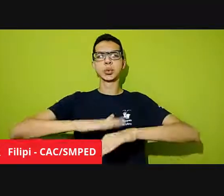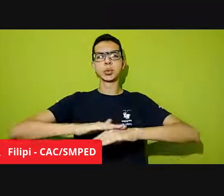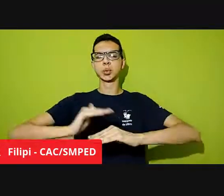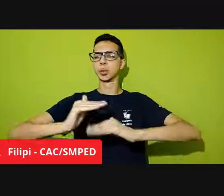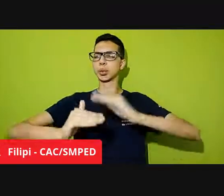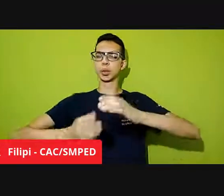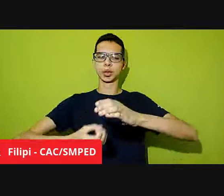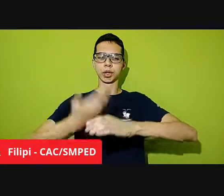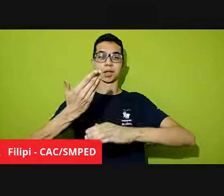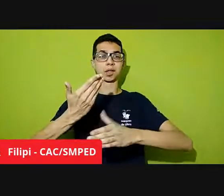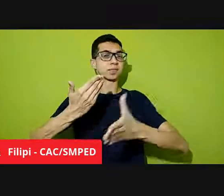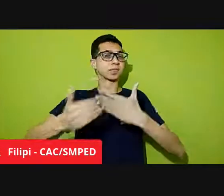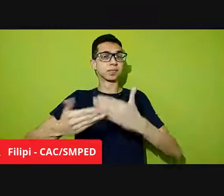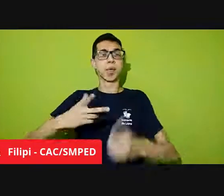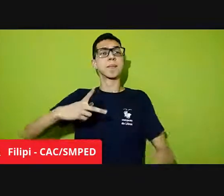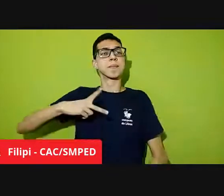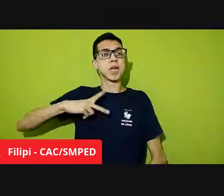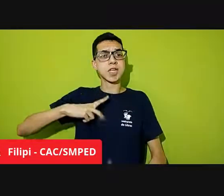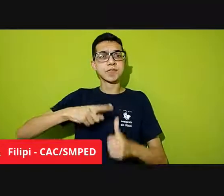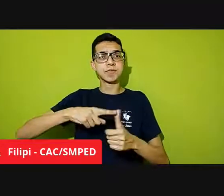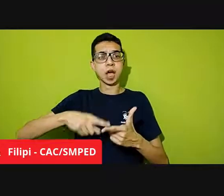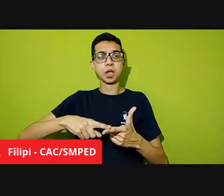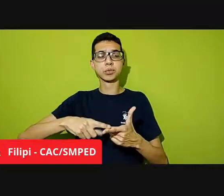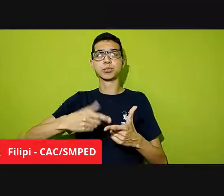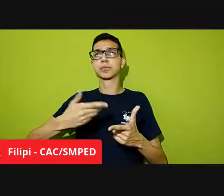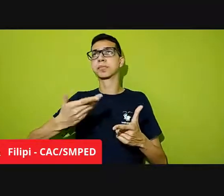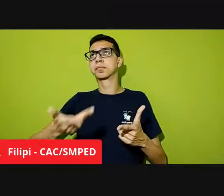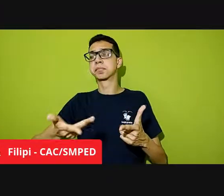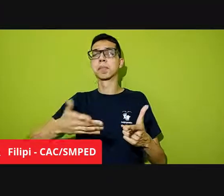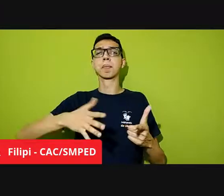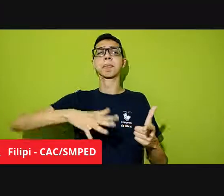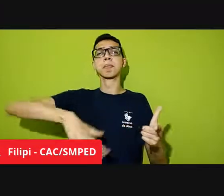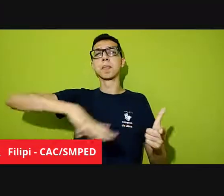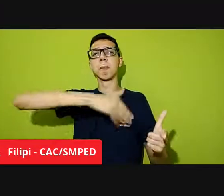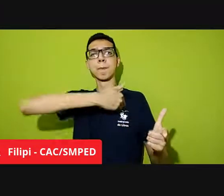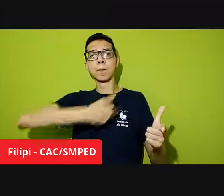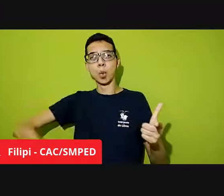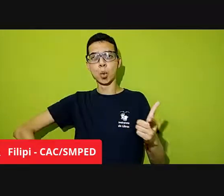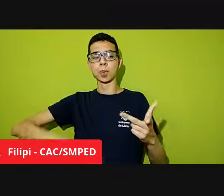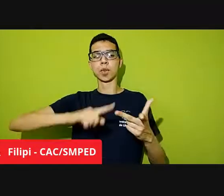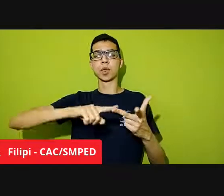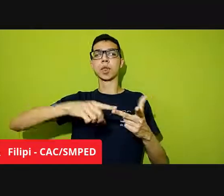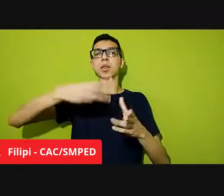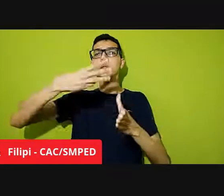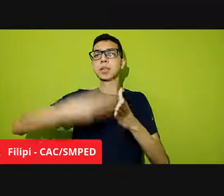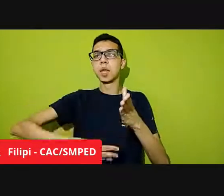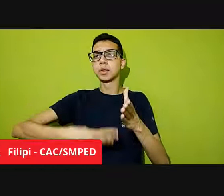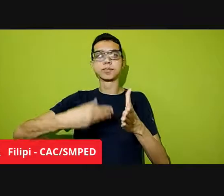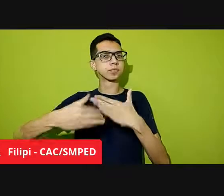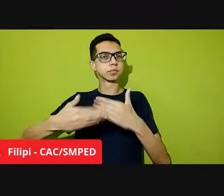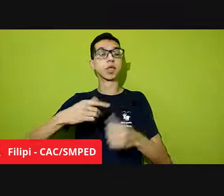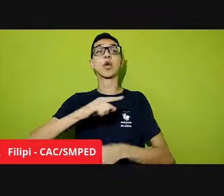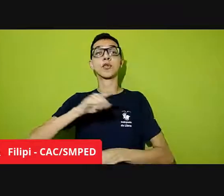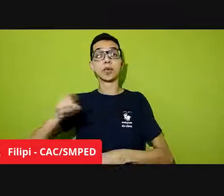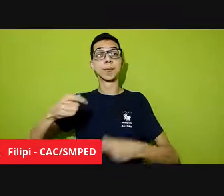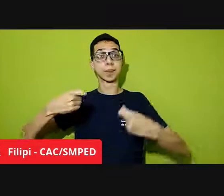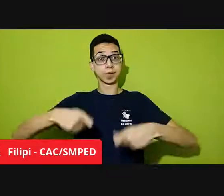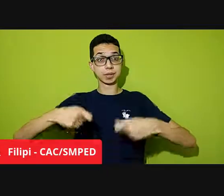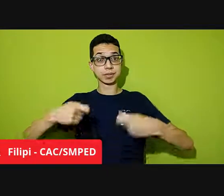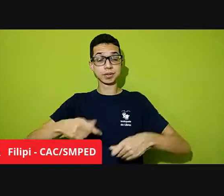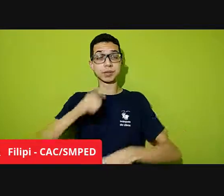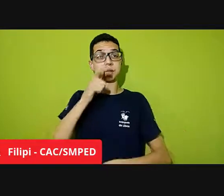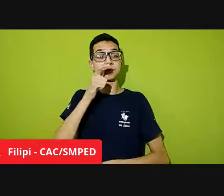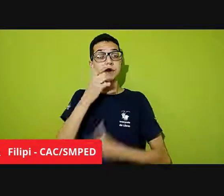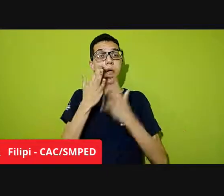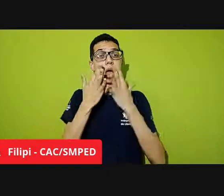área privada, no terceiro setor, não importa, mas que a gente possa ter sempre esse olhar para a diversidade humana como um todo, né,